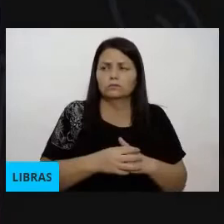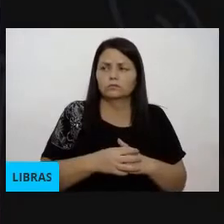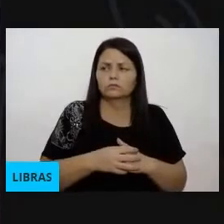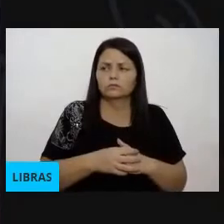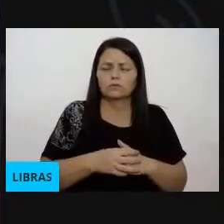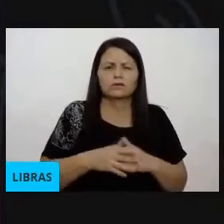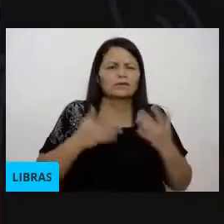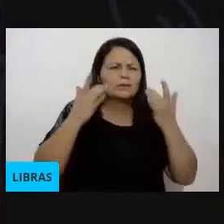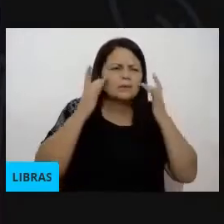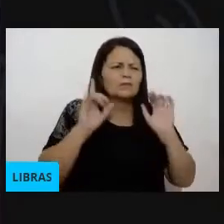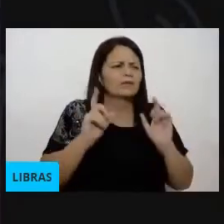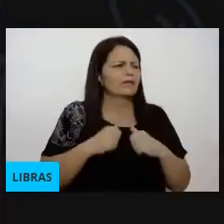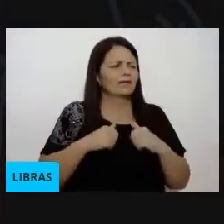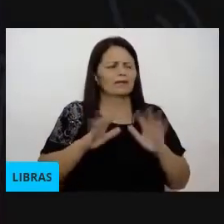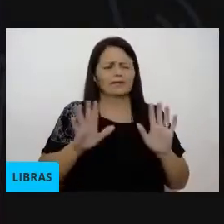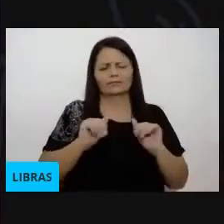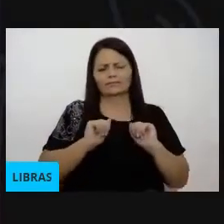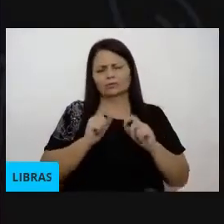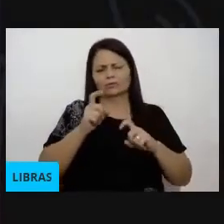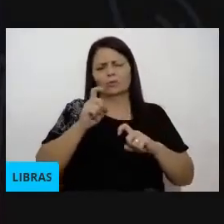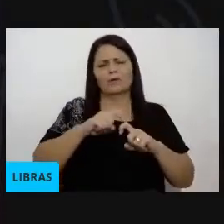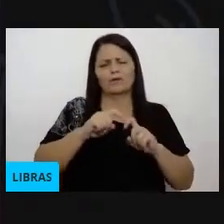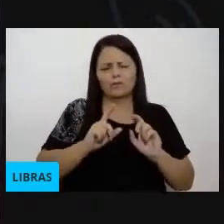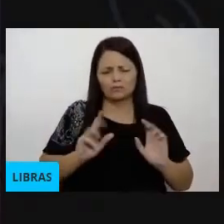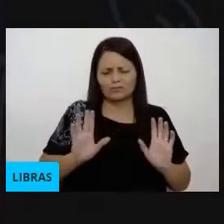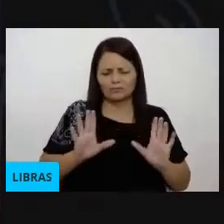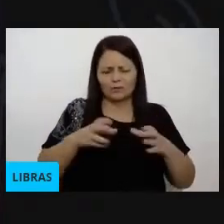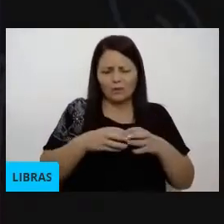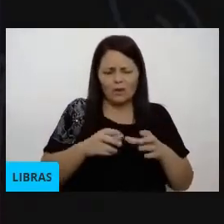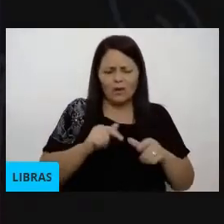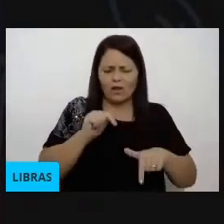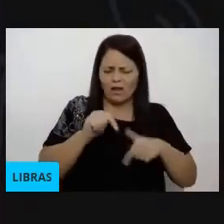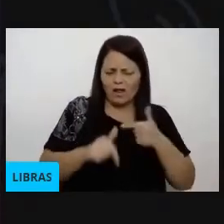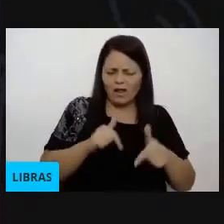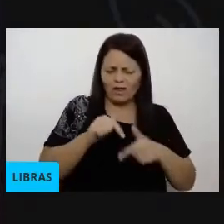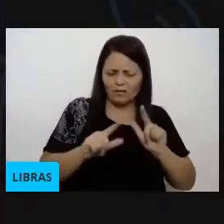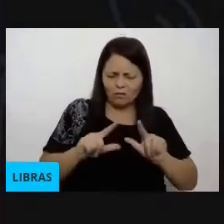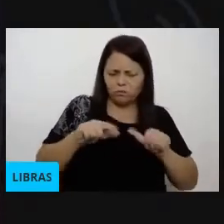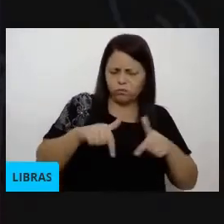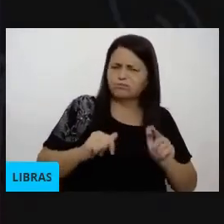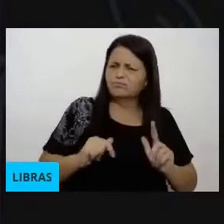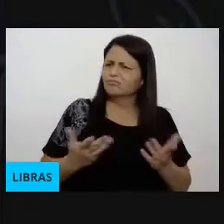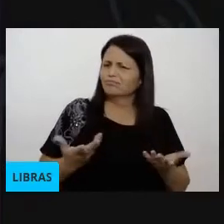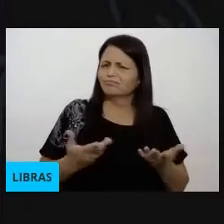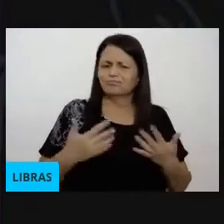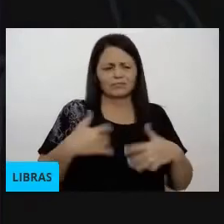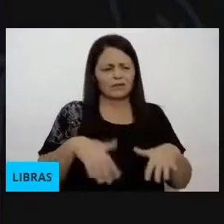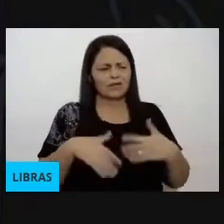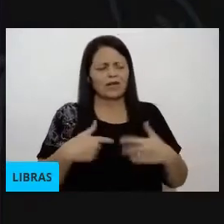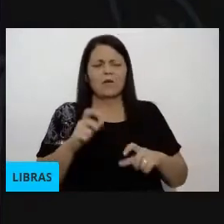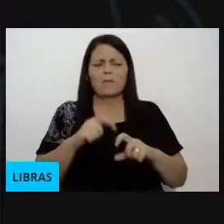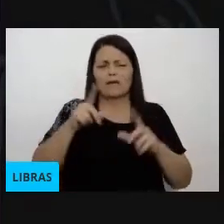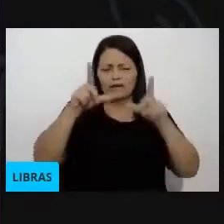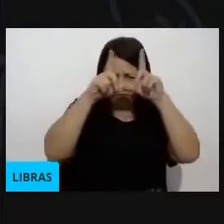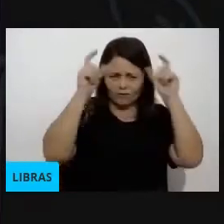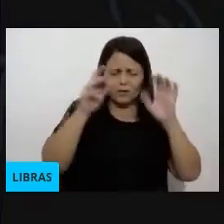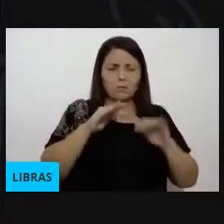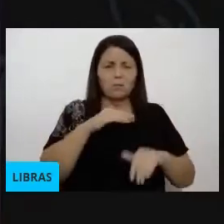Eu não sei, eu sou médico, eu venho de um grupo que a gente batalhou muito, eles trabalharam muito, eu acho que o pessoal médico, enfermeiro,